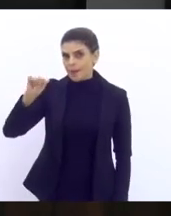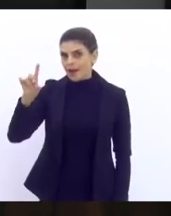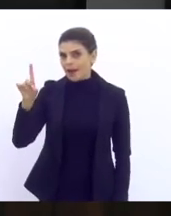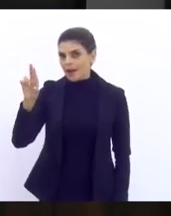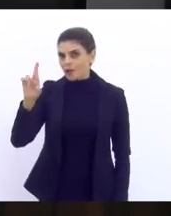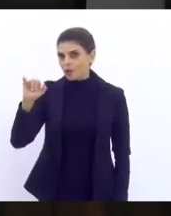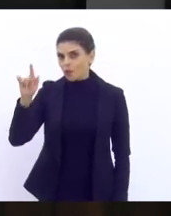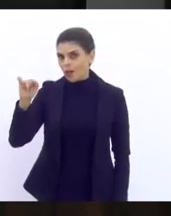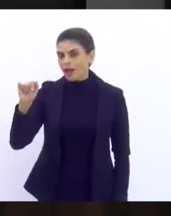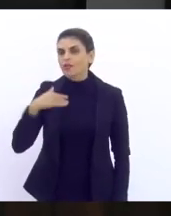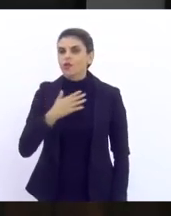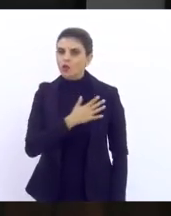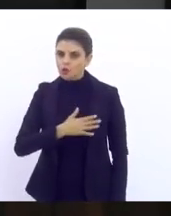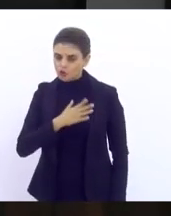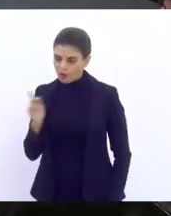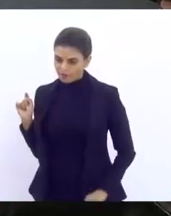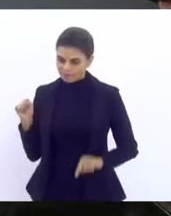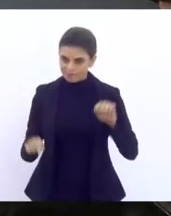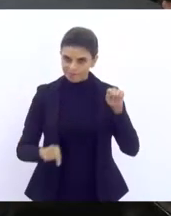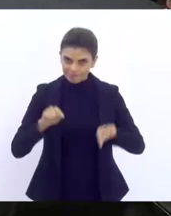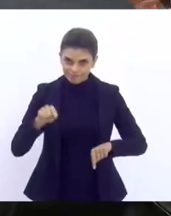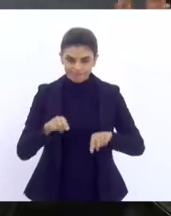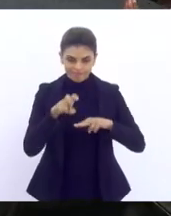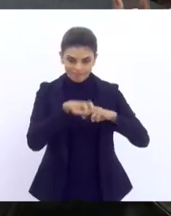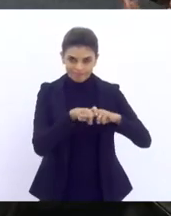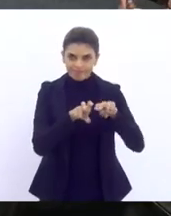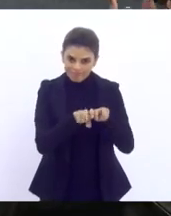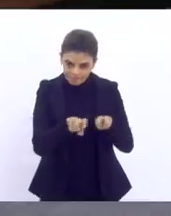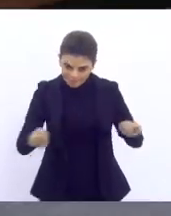a mesa de honra também.